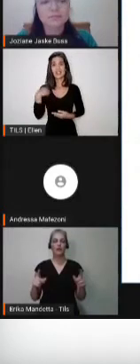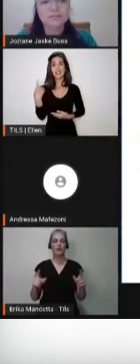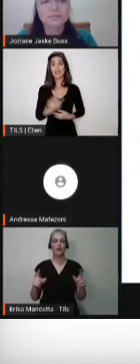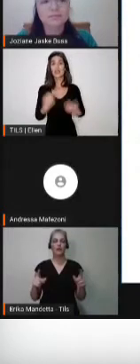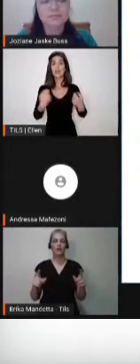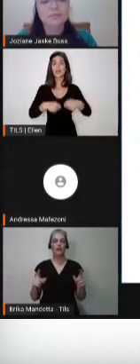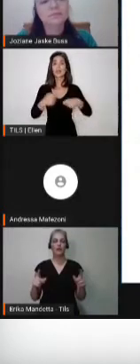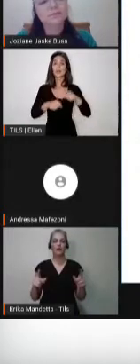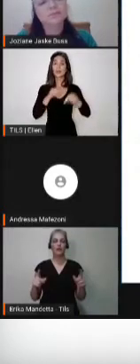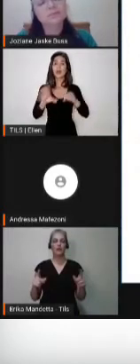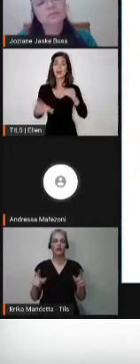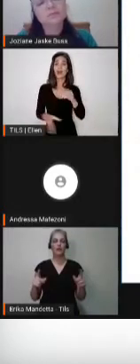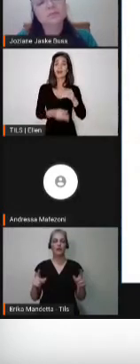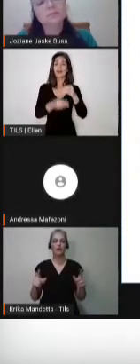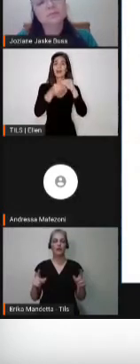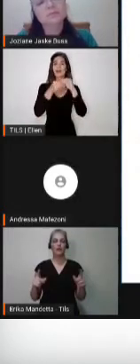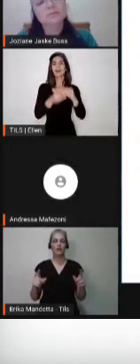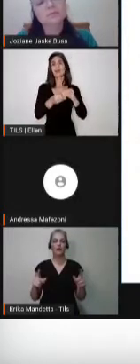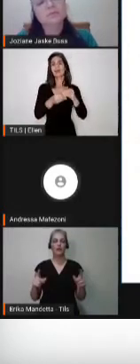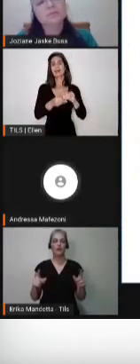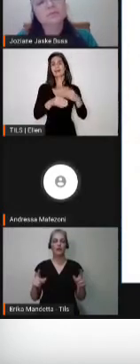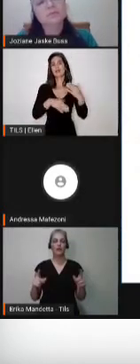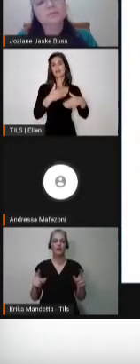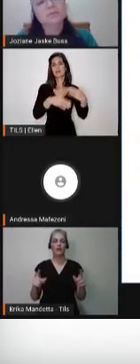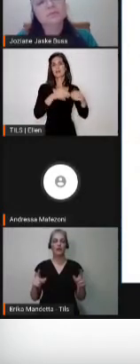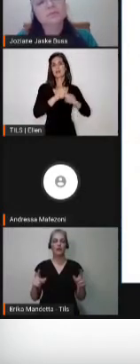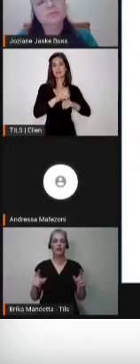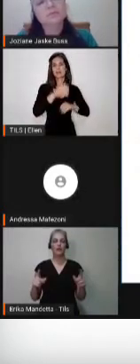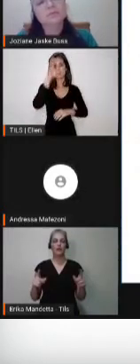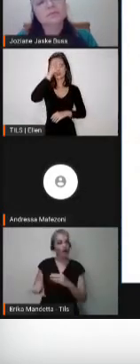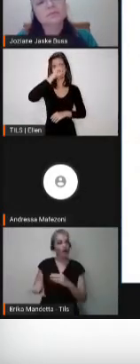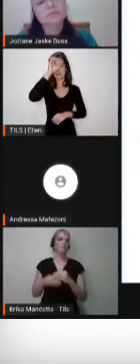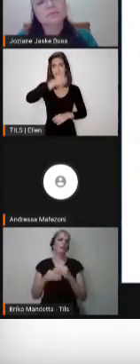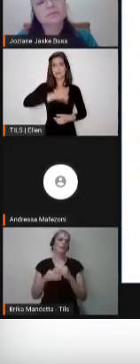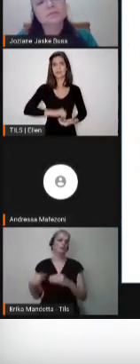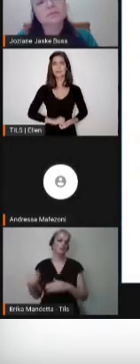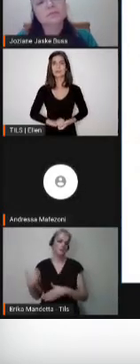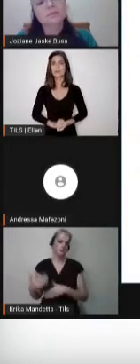do processo de ensino e aprendizagem, e não como